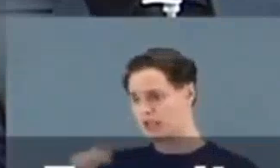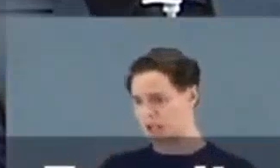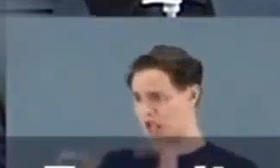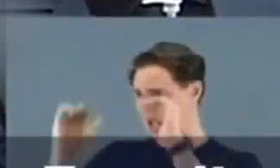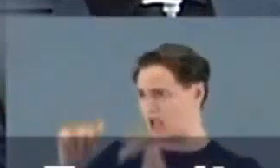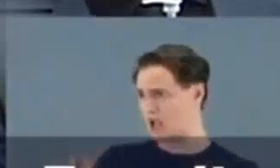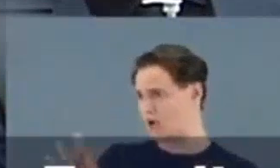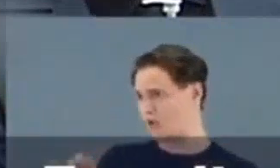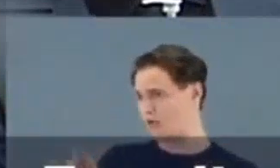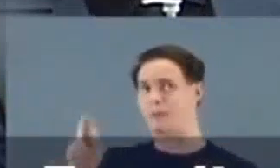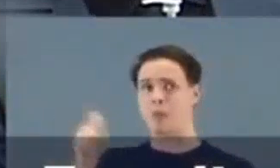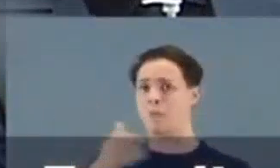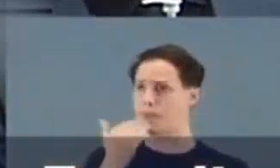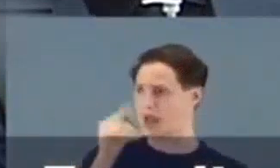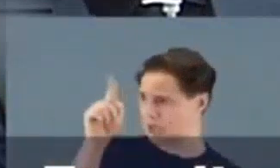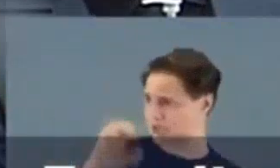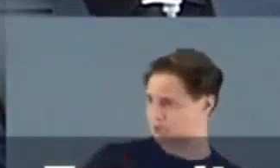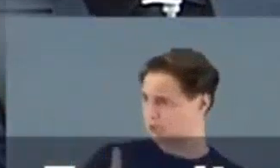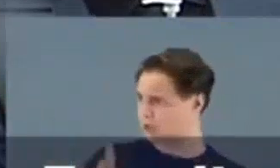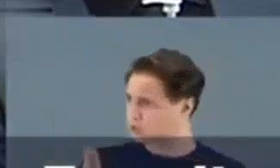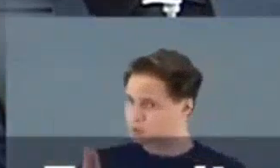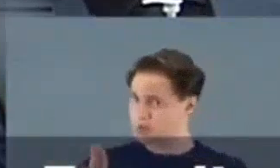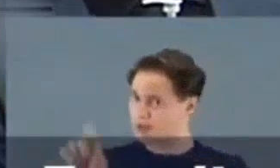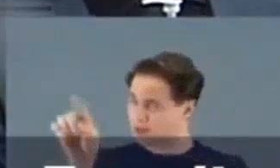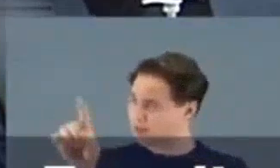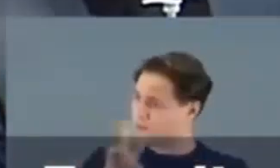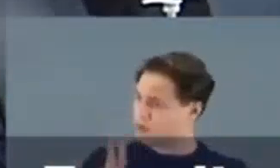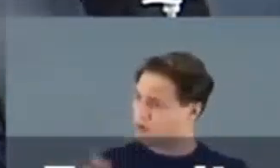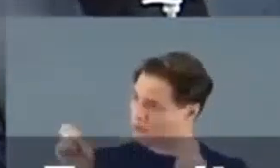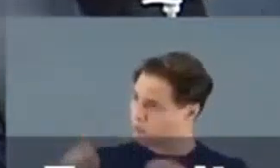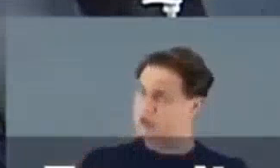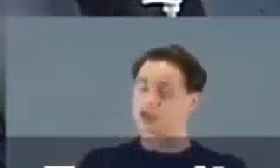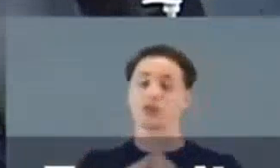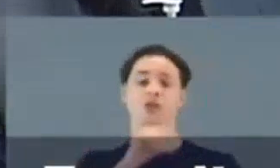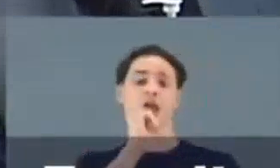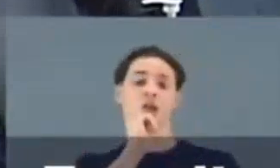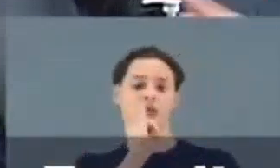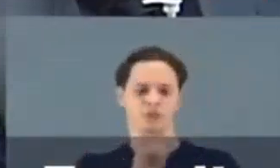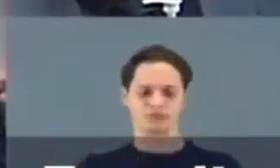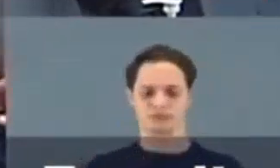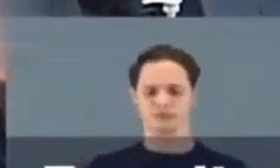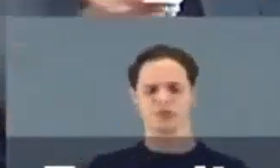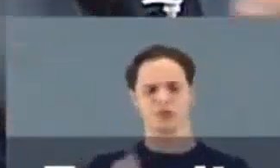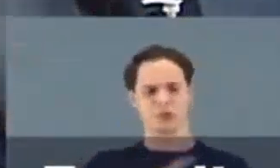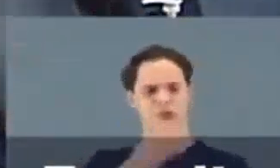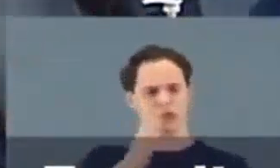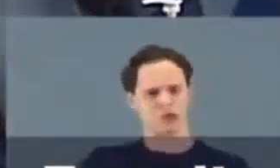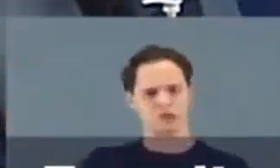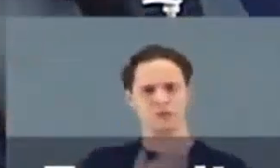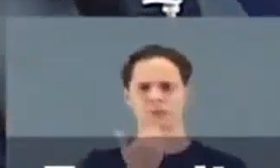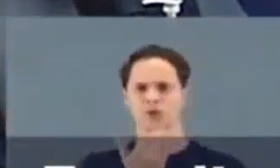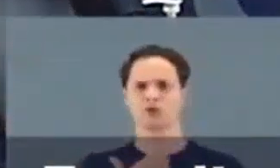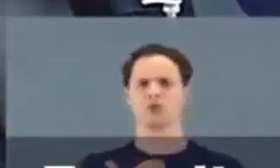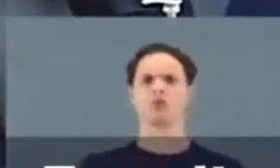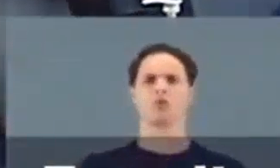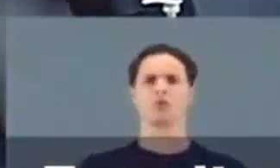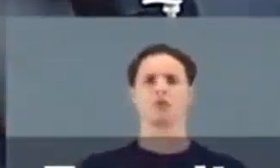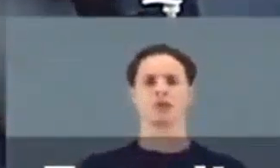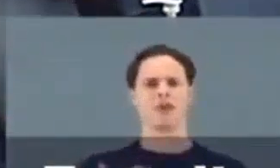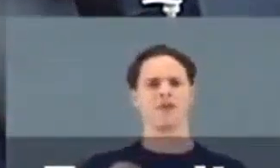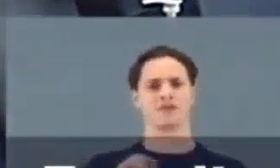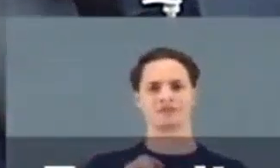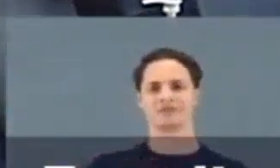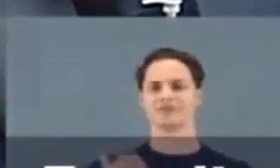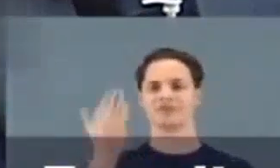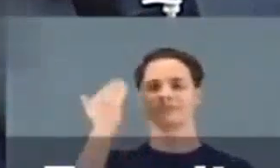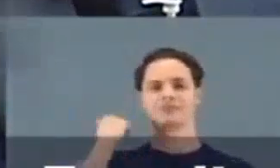para a CGU. Lá na CGU, se o órgão não quer entregar... Por exemplo, nós já pedimos... Fizeram uma entrevista esses